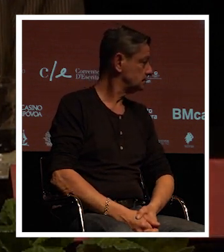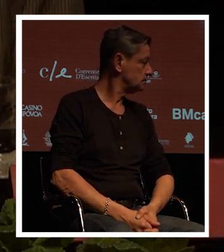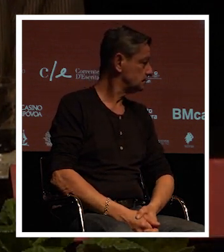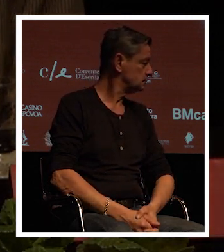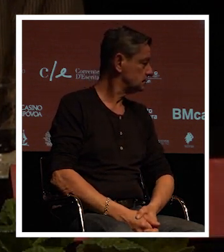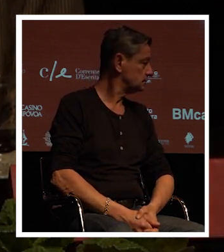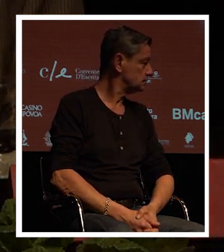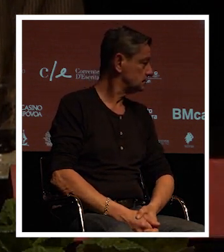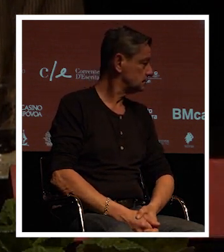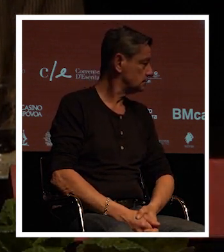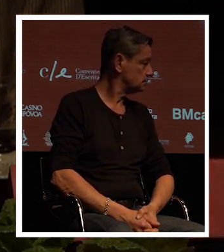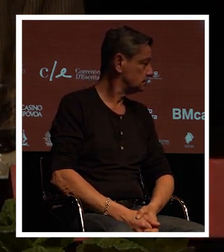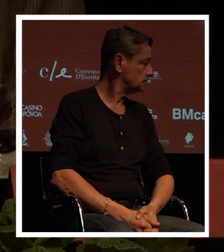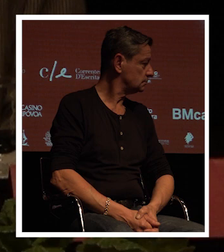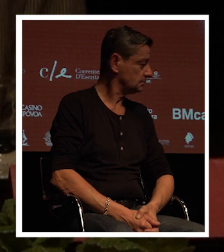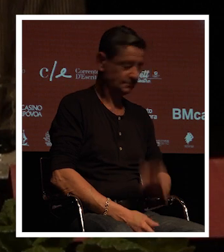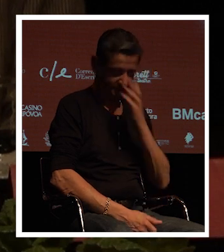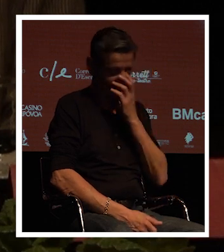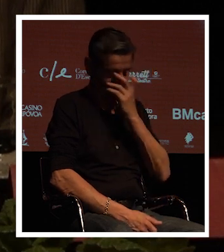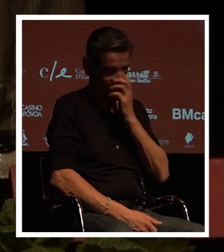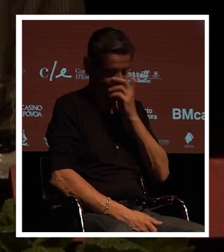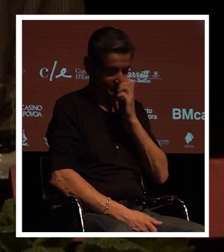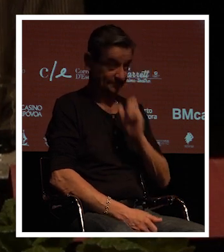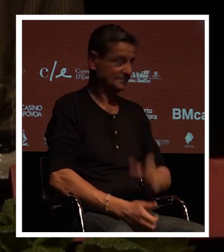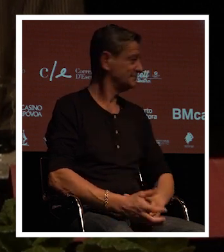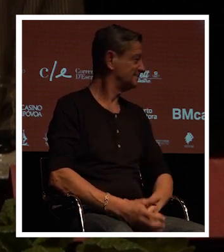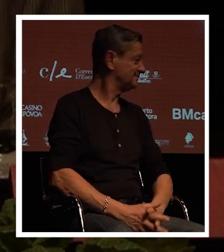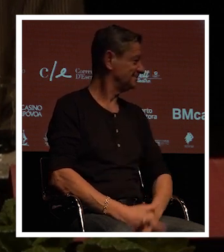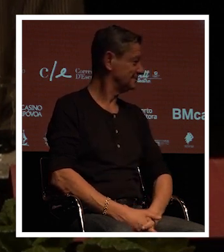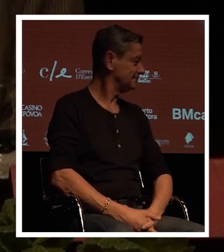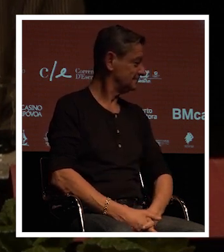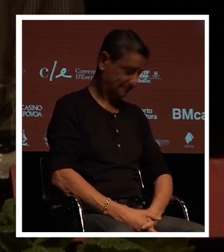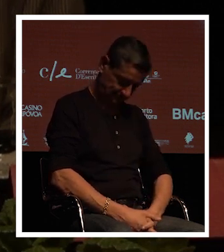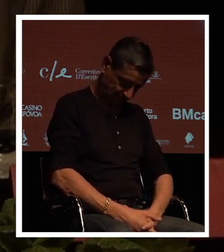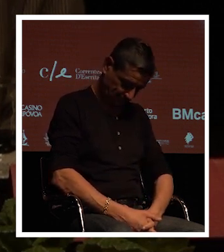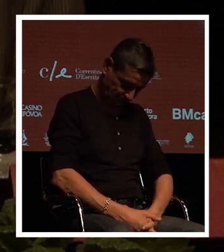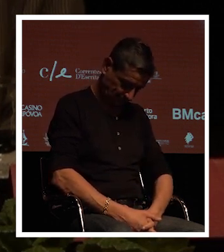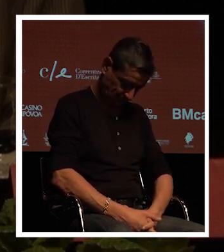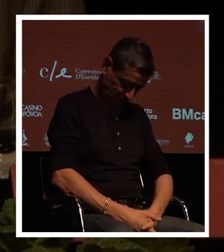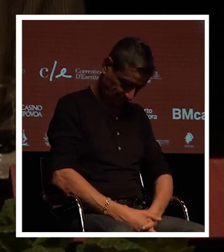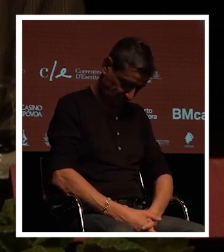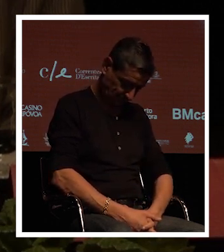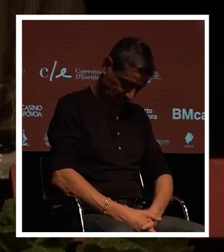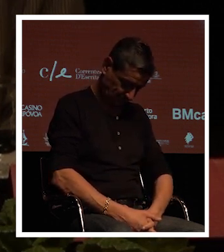intima-se então deixa-me lá ver que tom